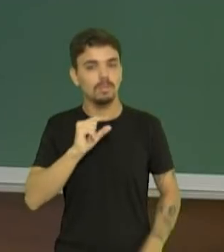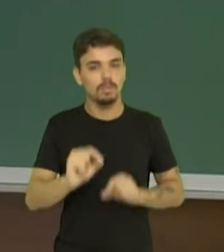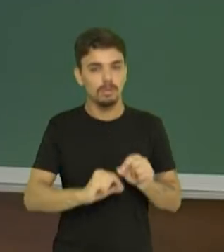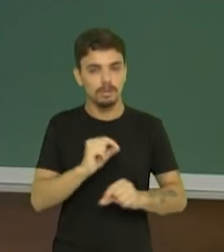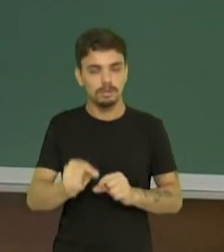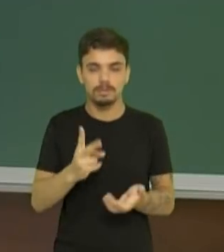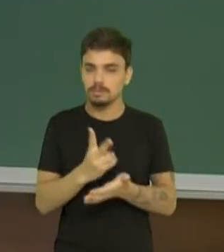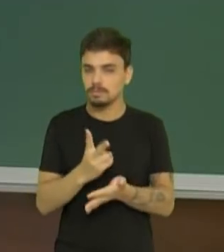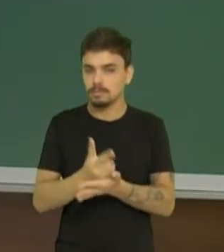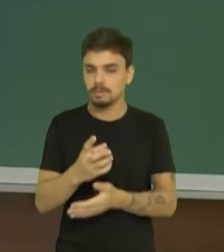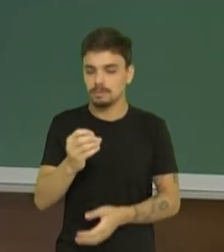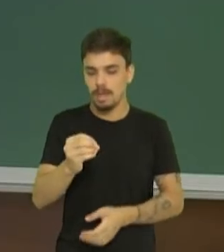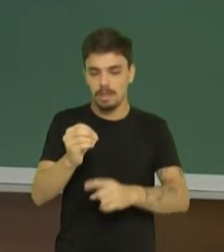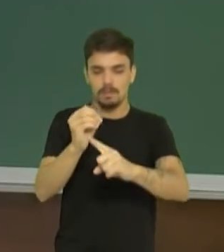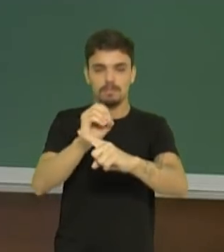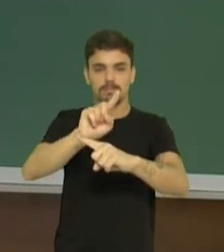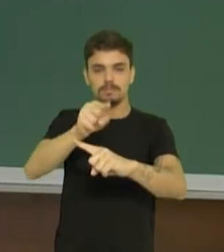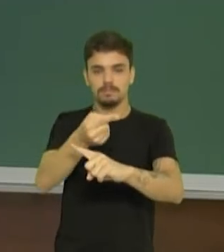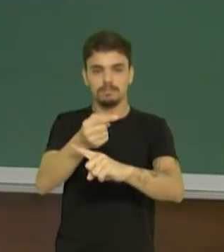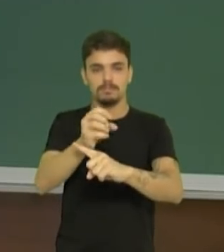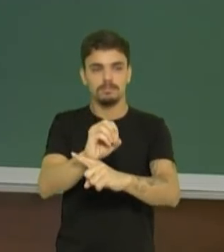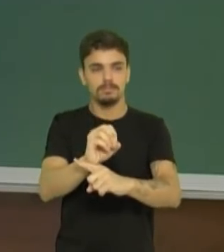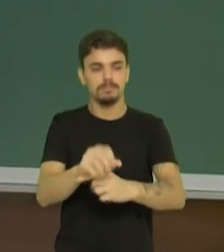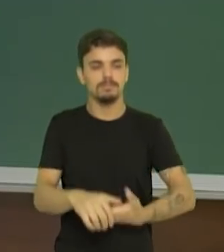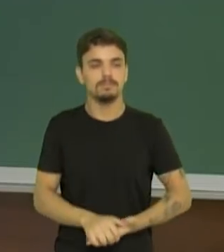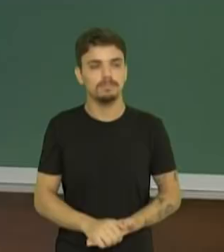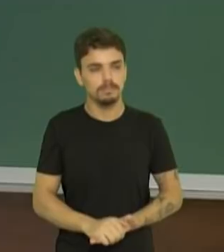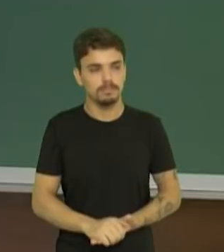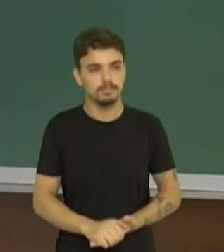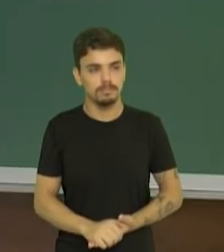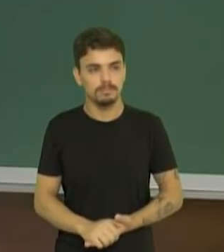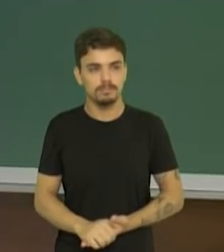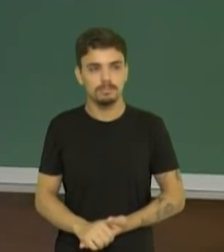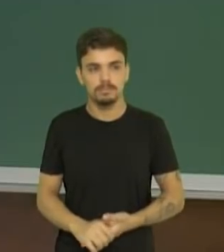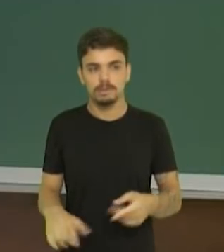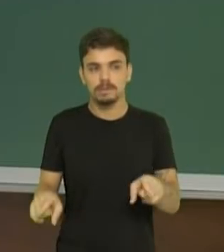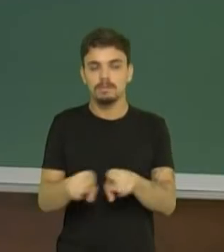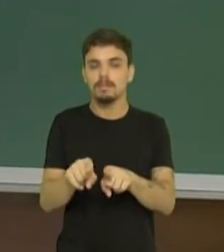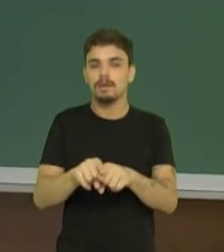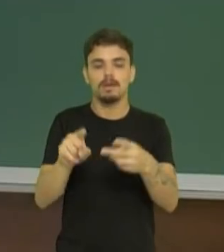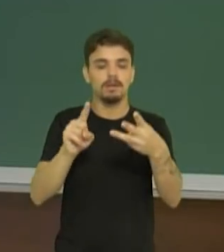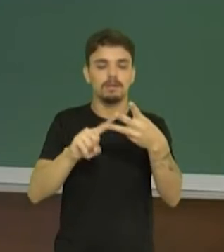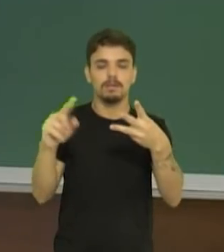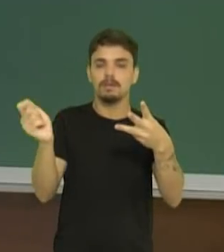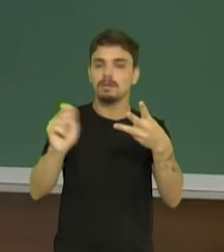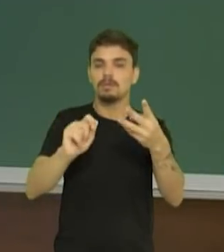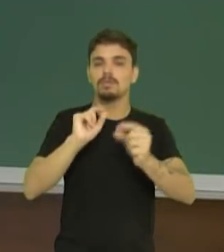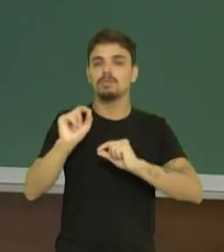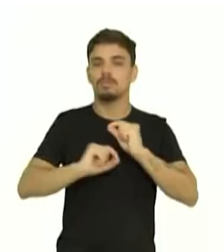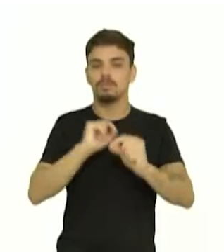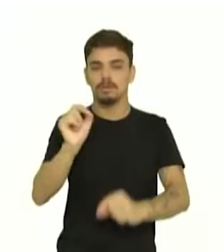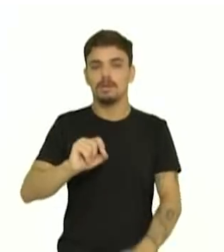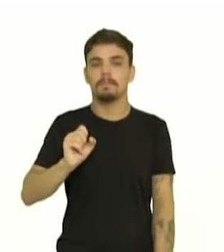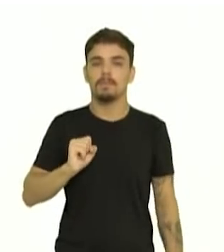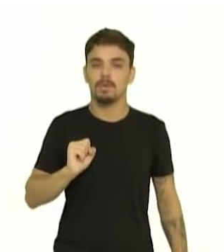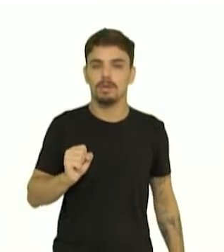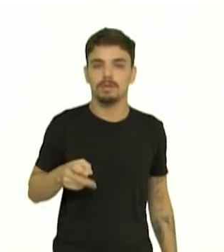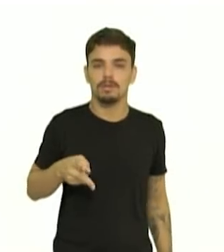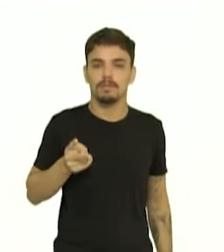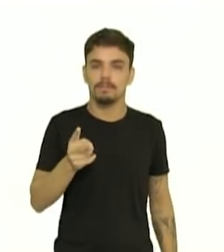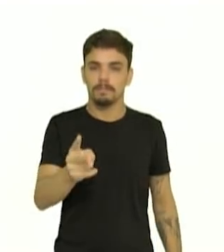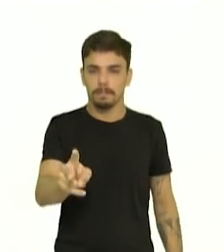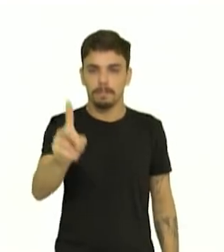mais que ela pareça diferentona. E a última possibilidade do número ser infinito, que é a